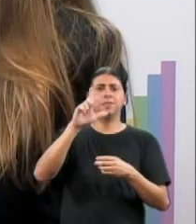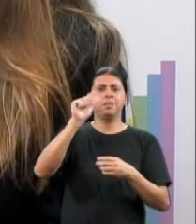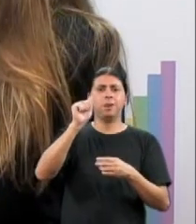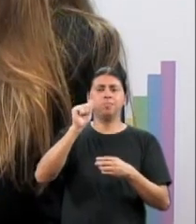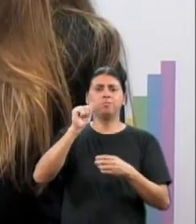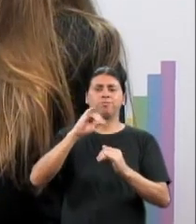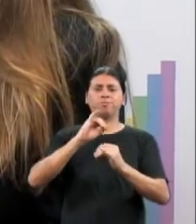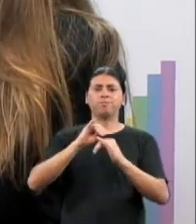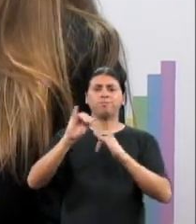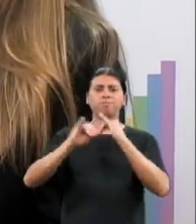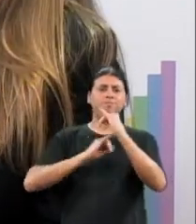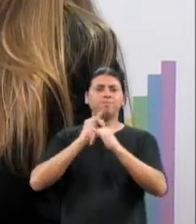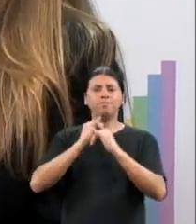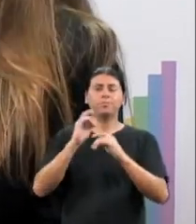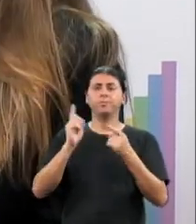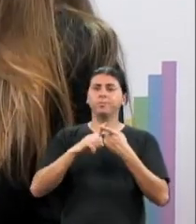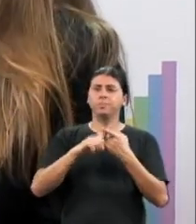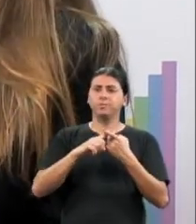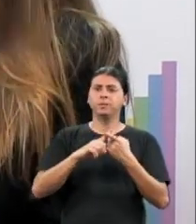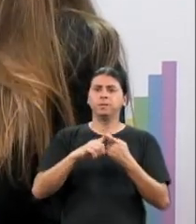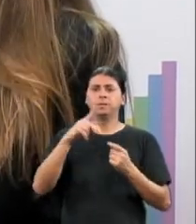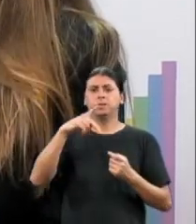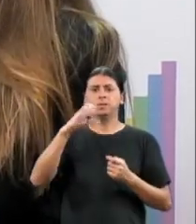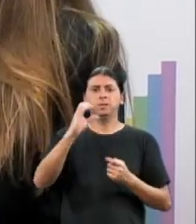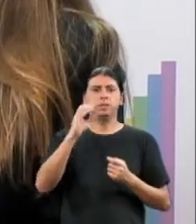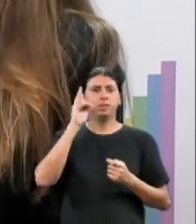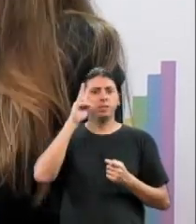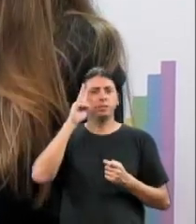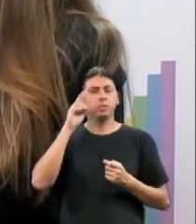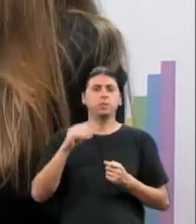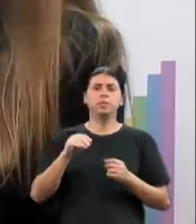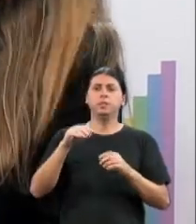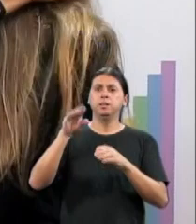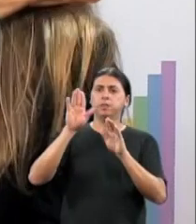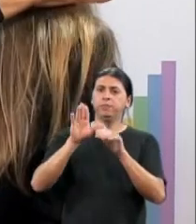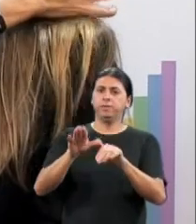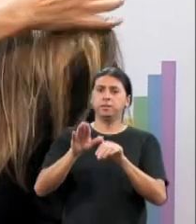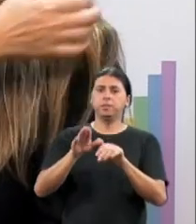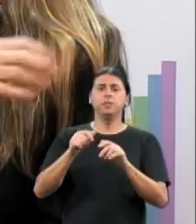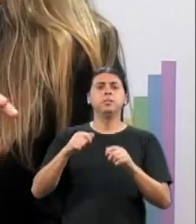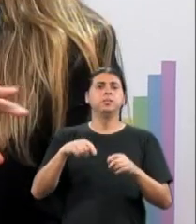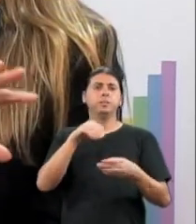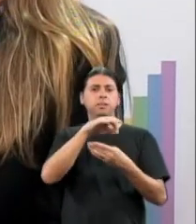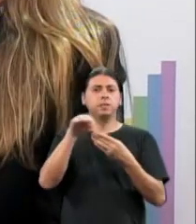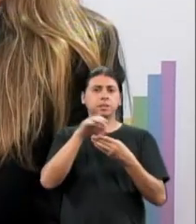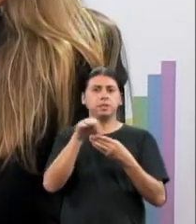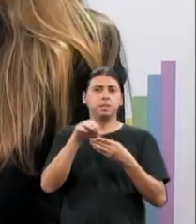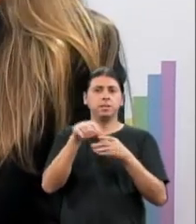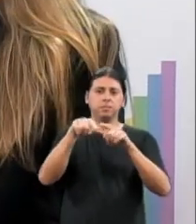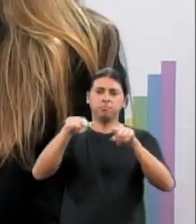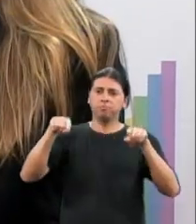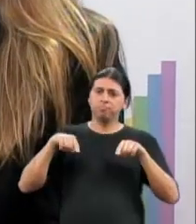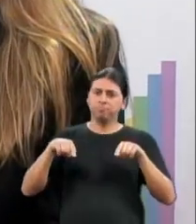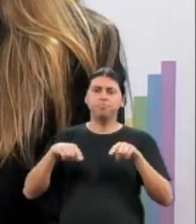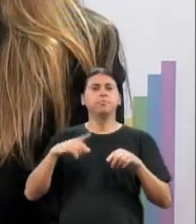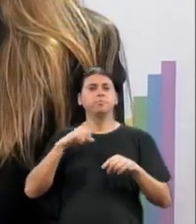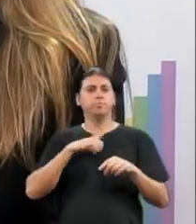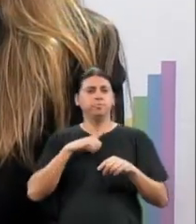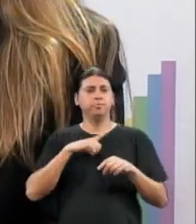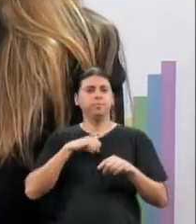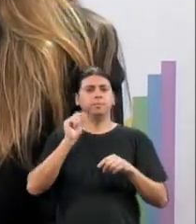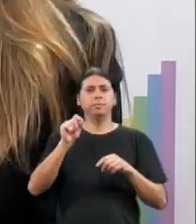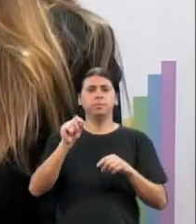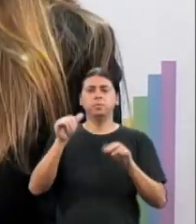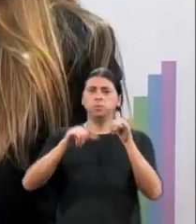antigamente, os PCs chegavam e eles ficavam na secretaria. Quando a gente ia visitar os laboratórios escolares, os computadores que seriam para o